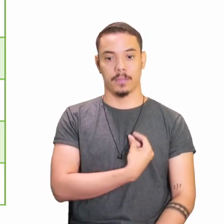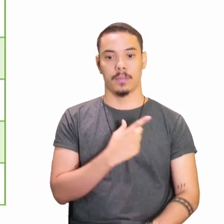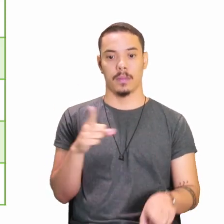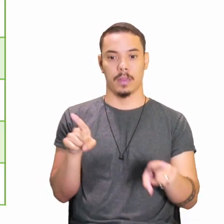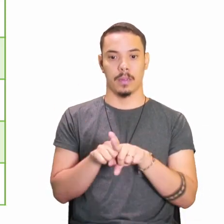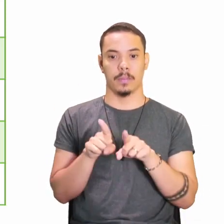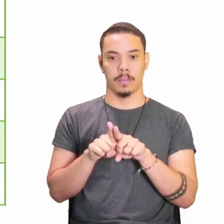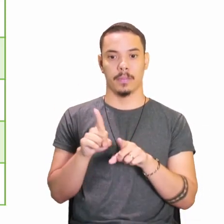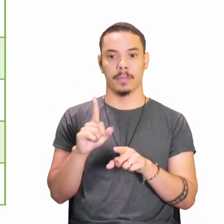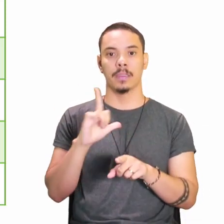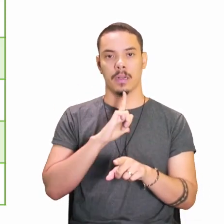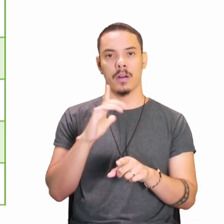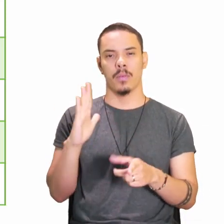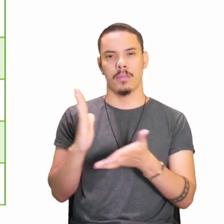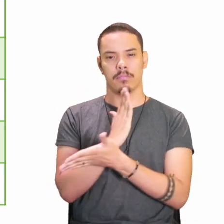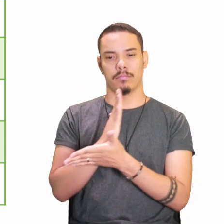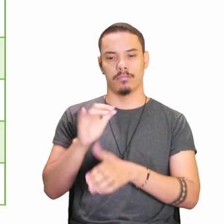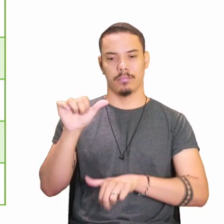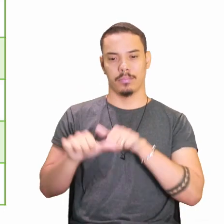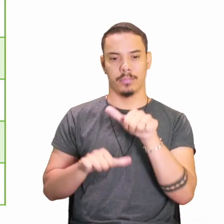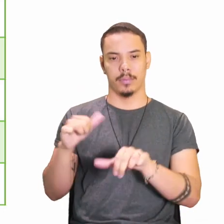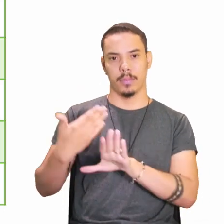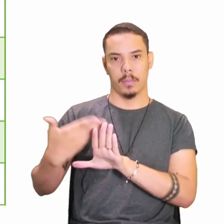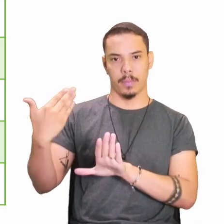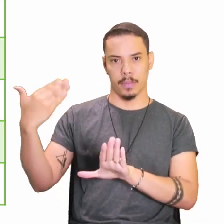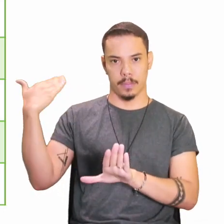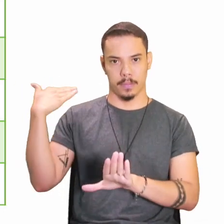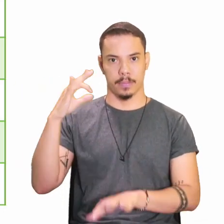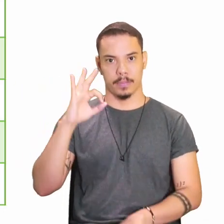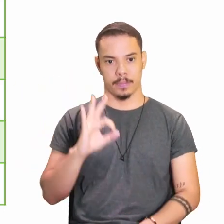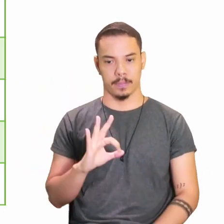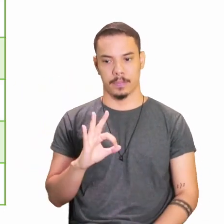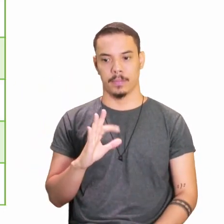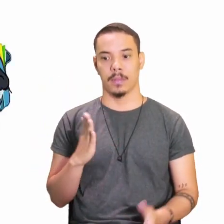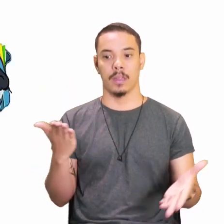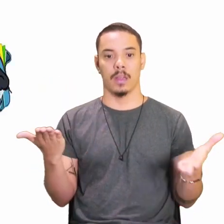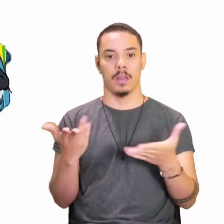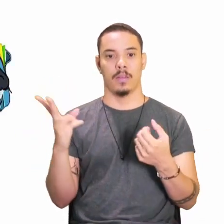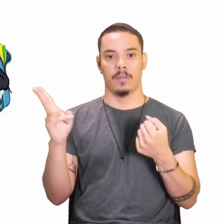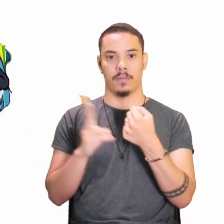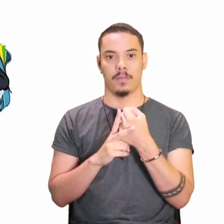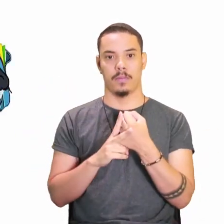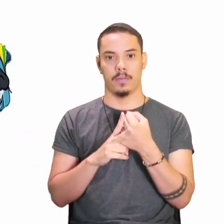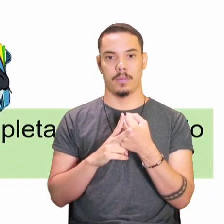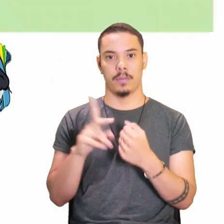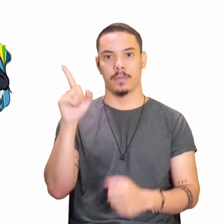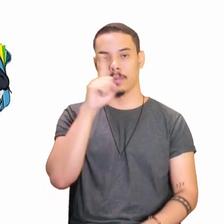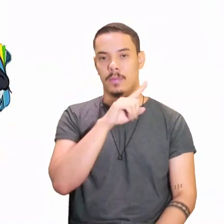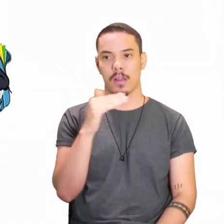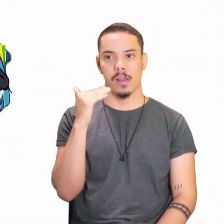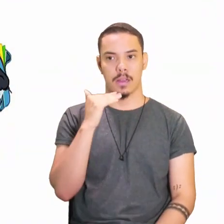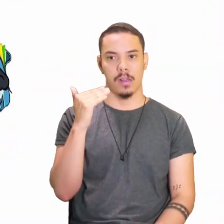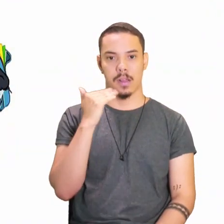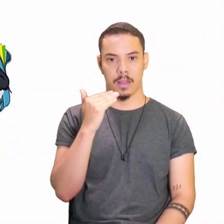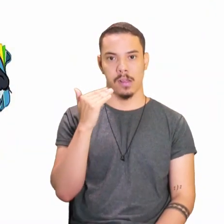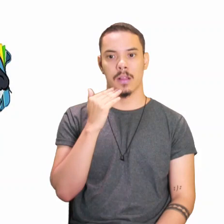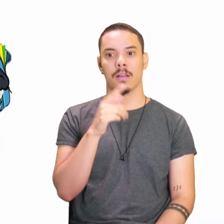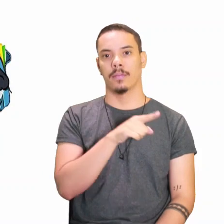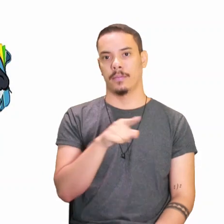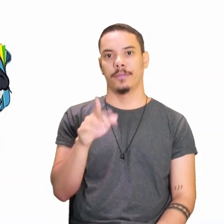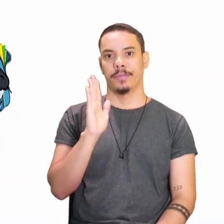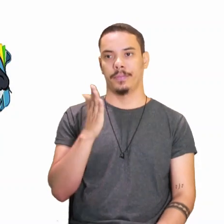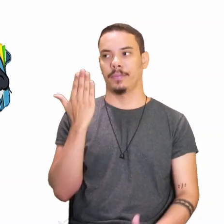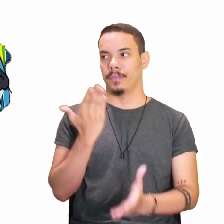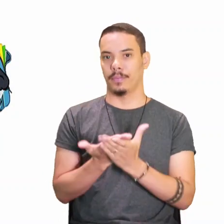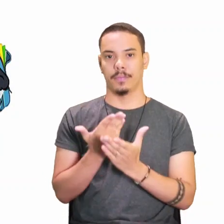alteração no passado certinho agora os verbos defectivos né Só